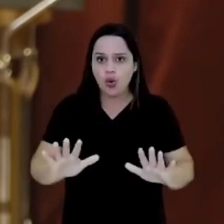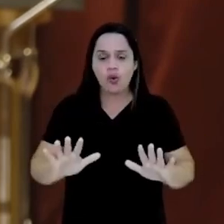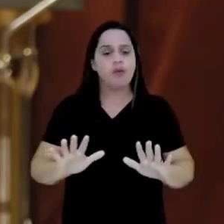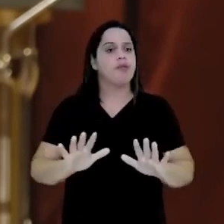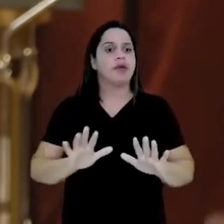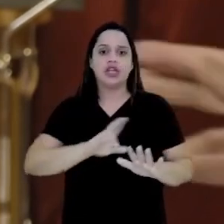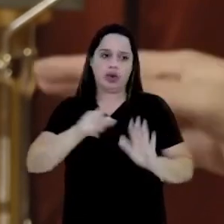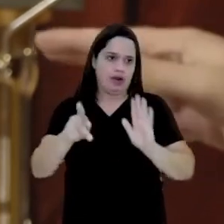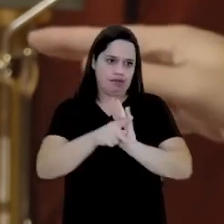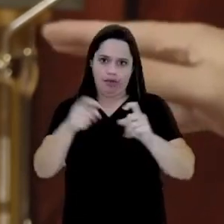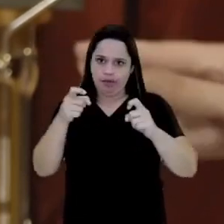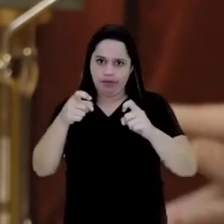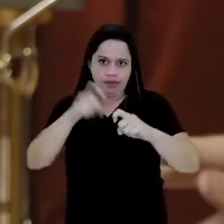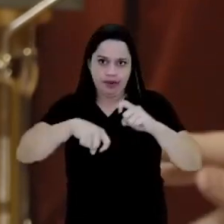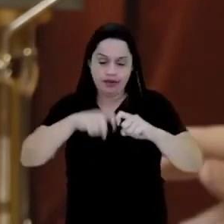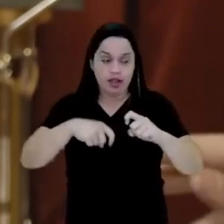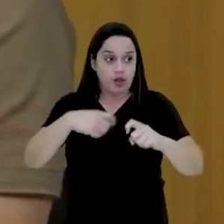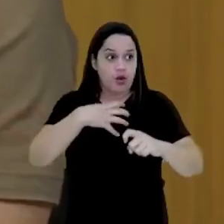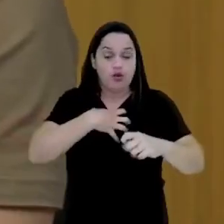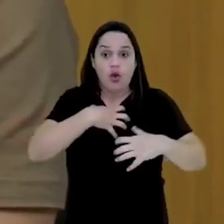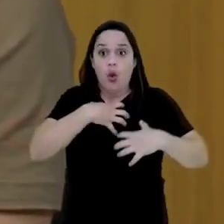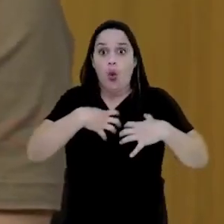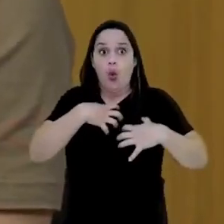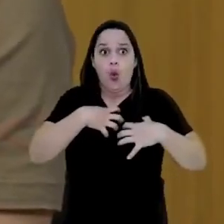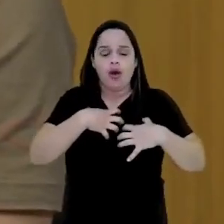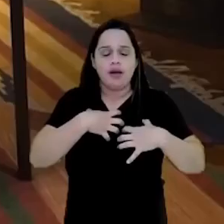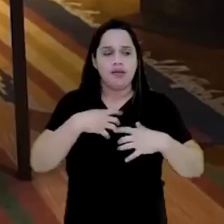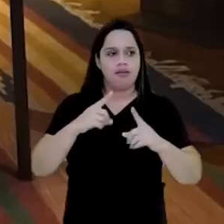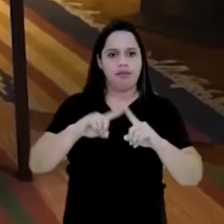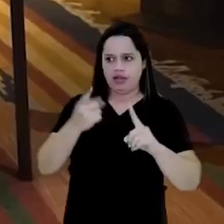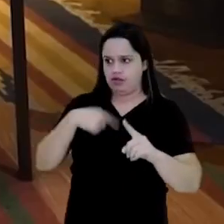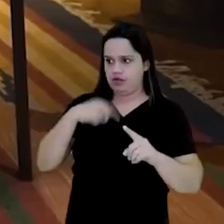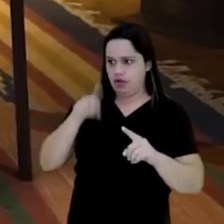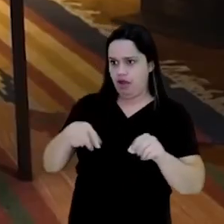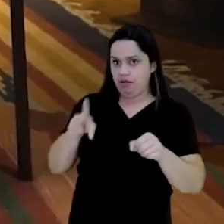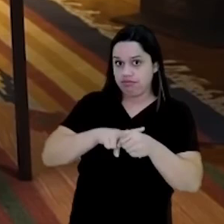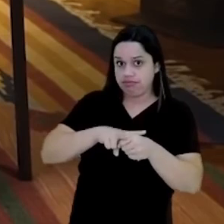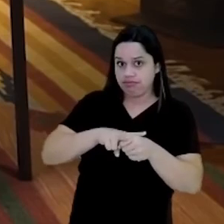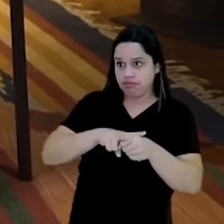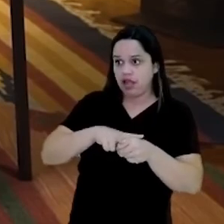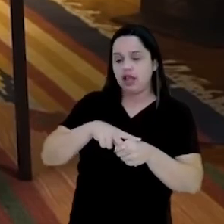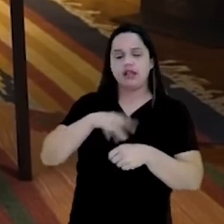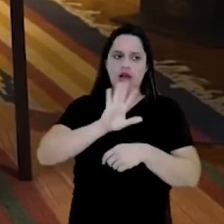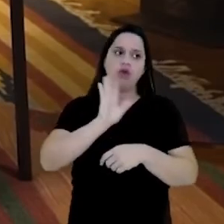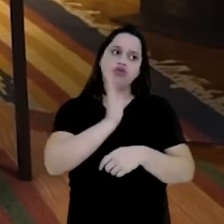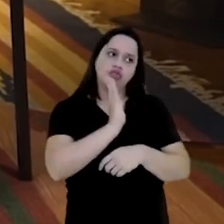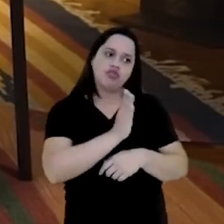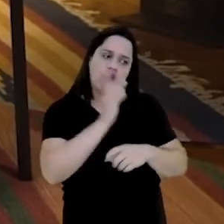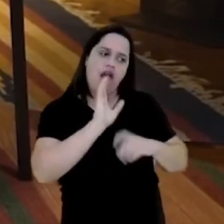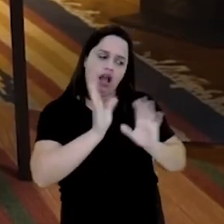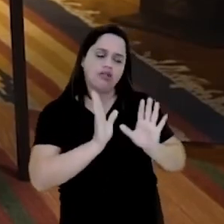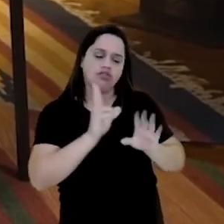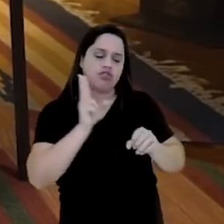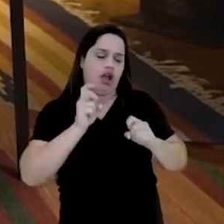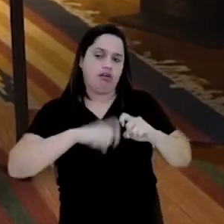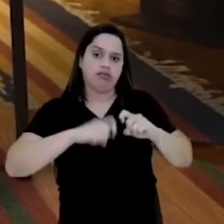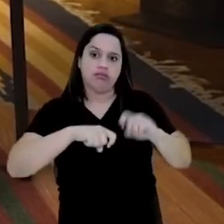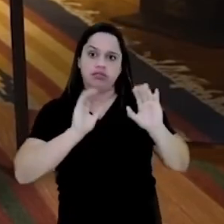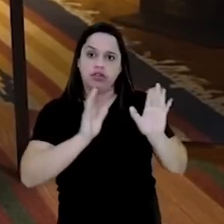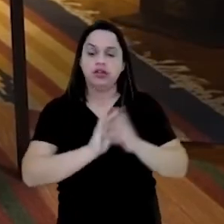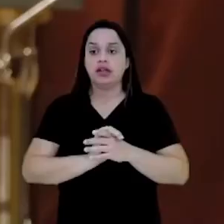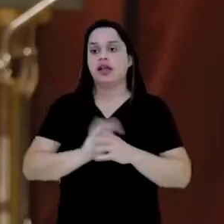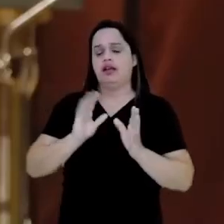fazer outra coisa seja ele tem tenso cara que você não era virgem E você já está trabalhando ou não já tá